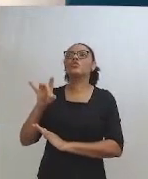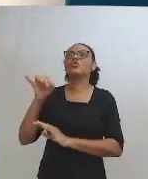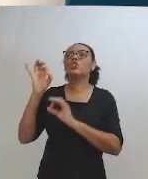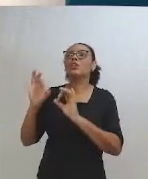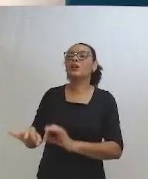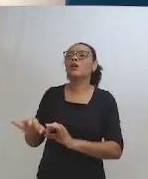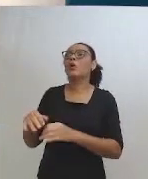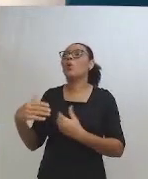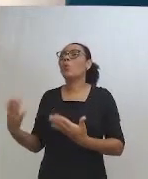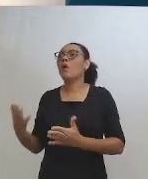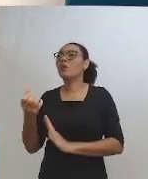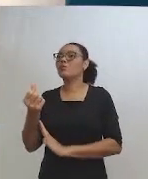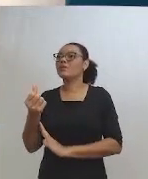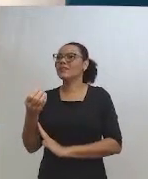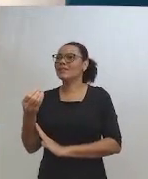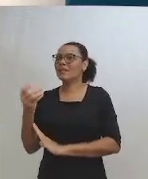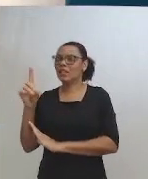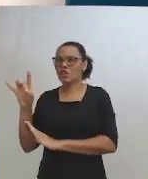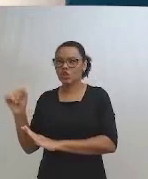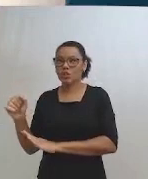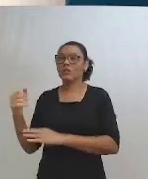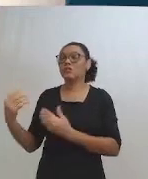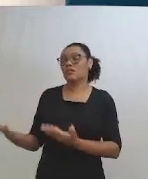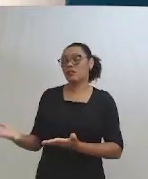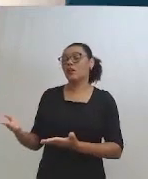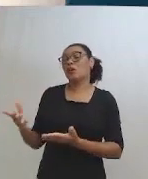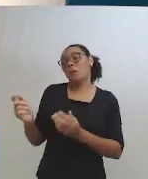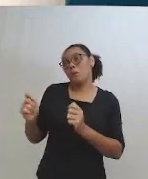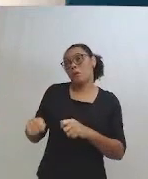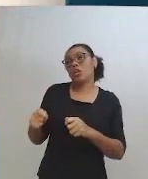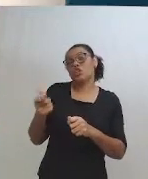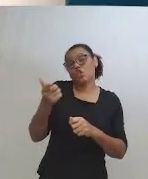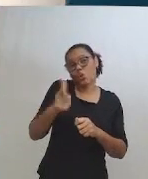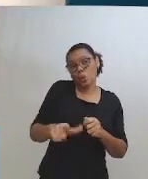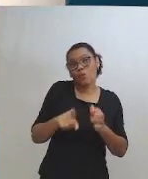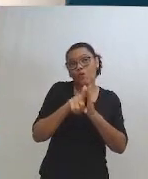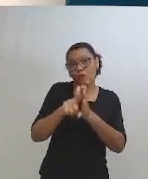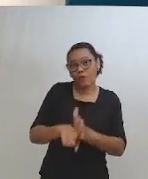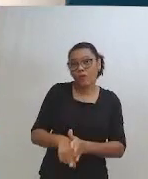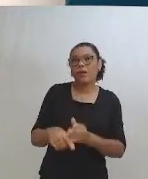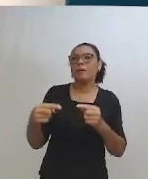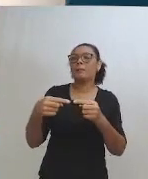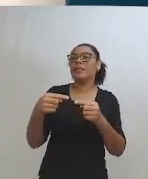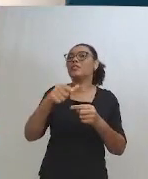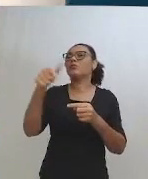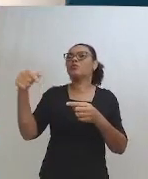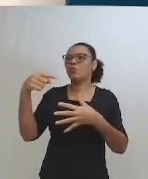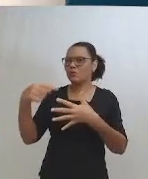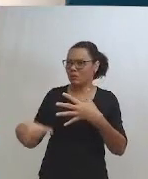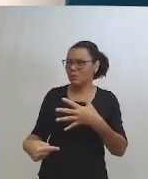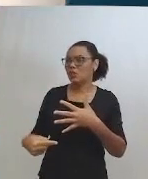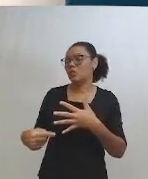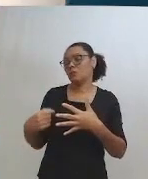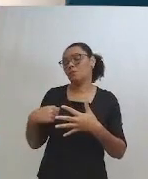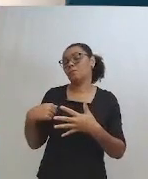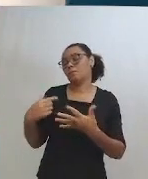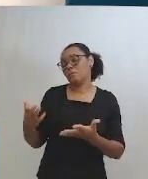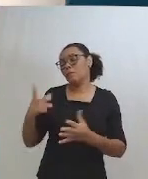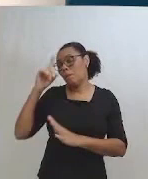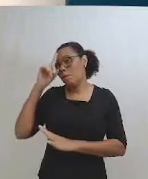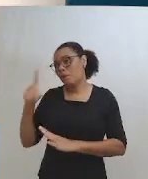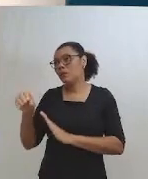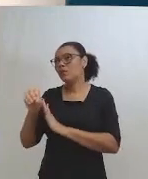dias ou, em caso de impossibilidade, reexamine a possibilidade da aplicação de medidas cautelares. Eu denego a ordem e, de ofício, determine que o